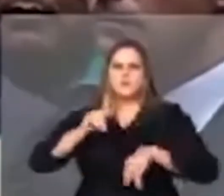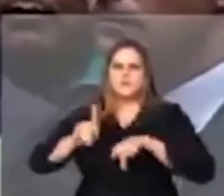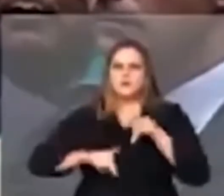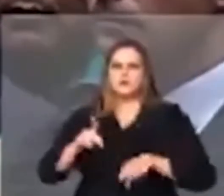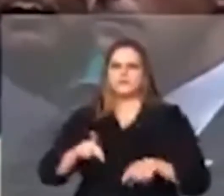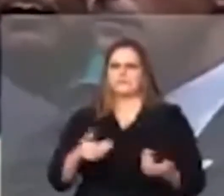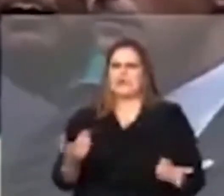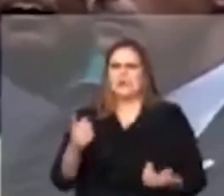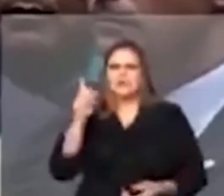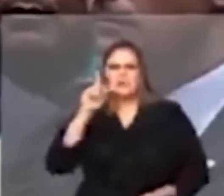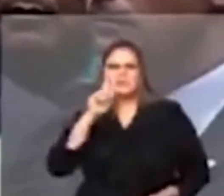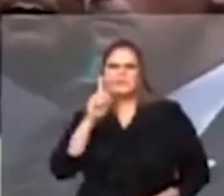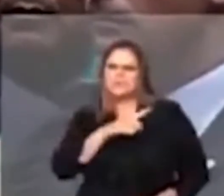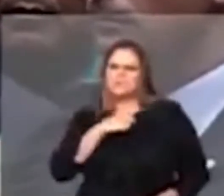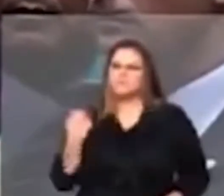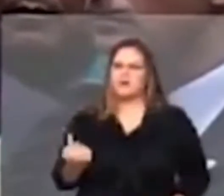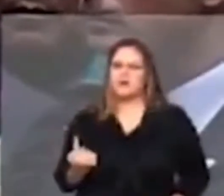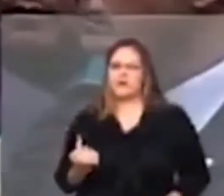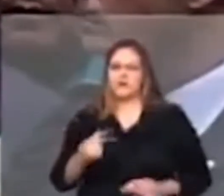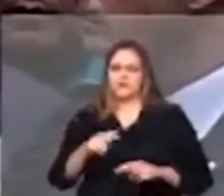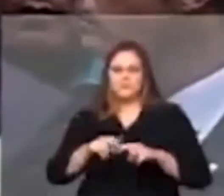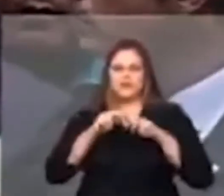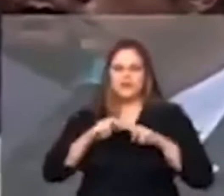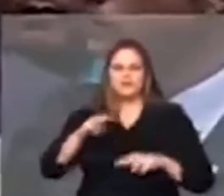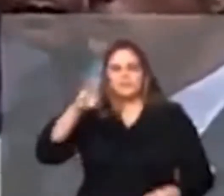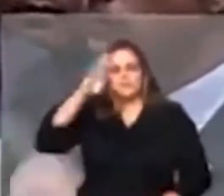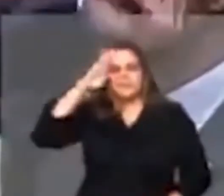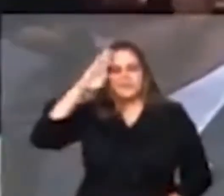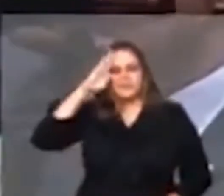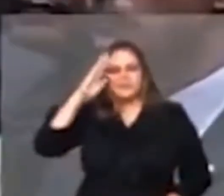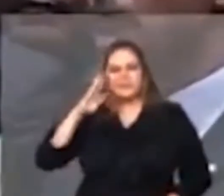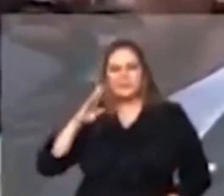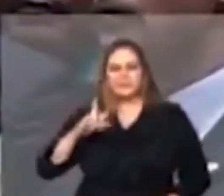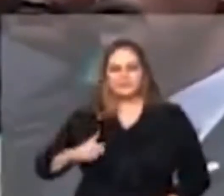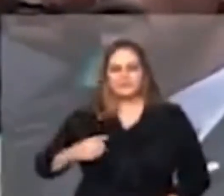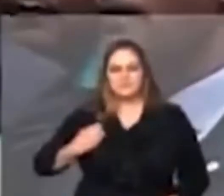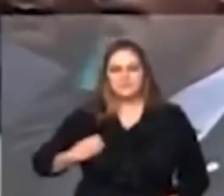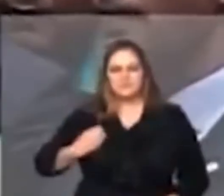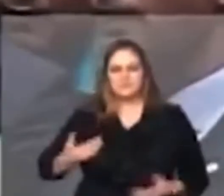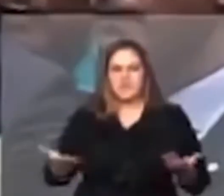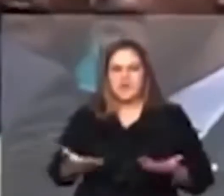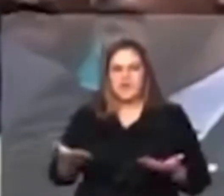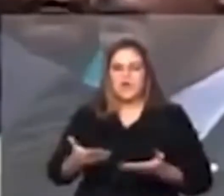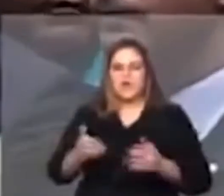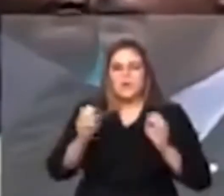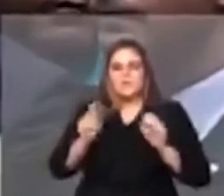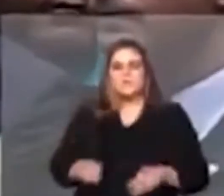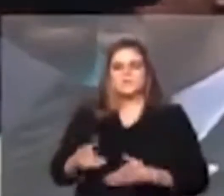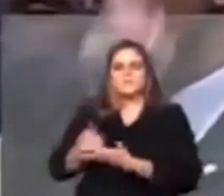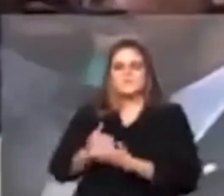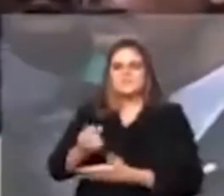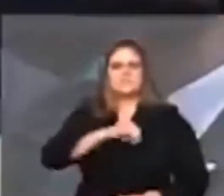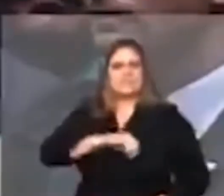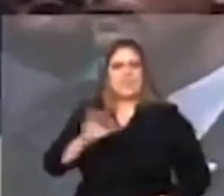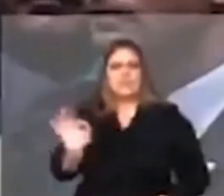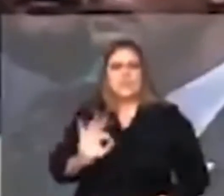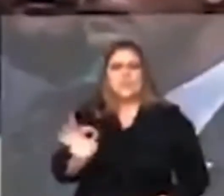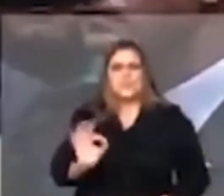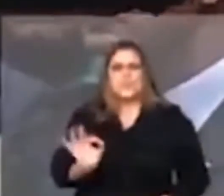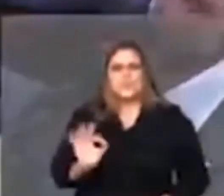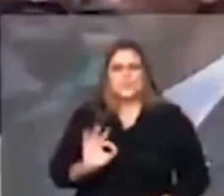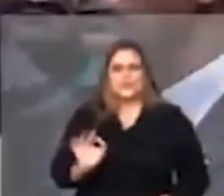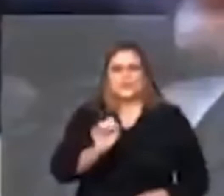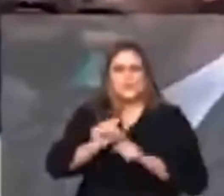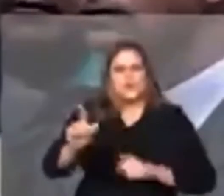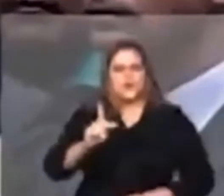estão morrendo todos os dias, pelos militares que estão agora inativos e pensionistas sem salário, fora